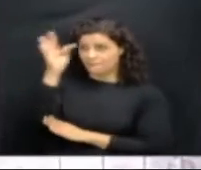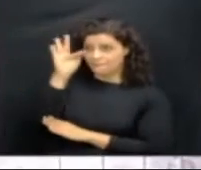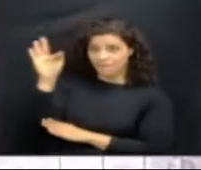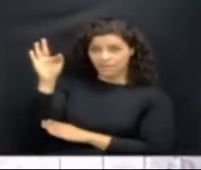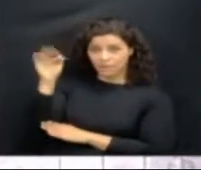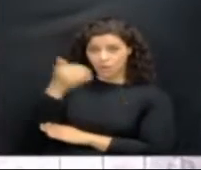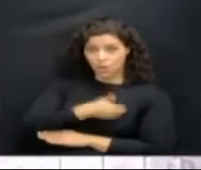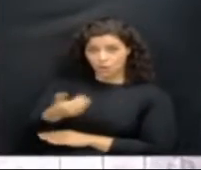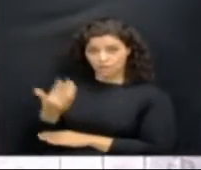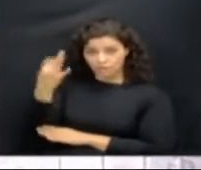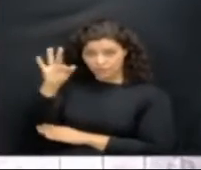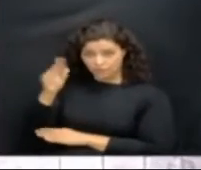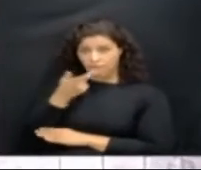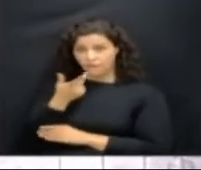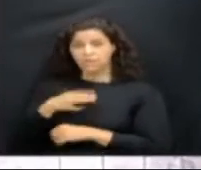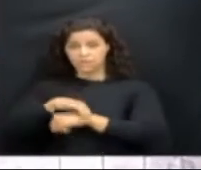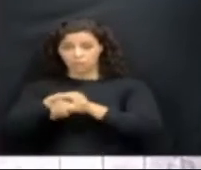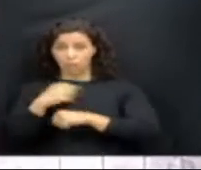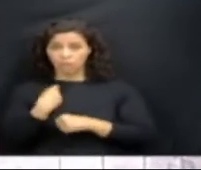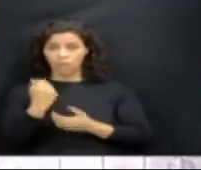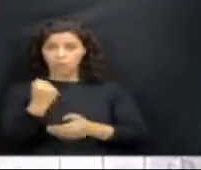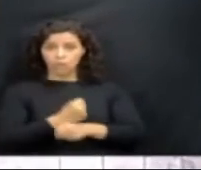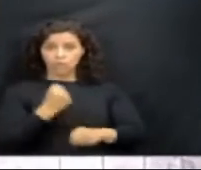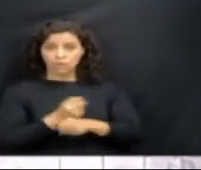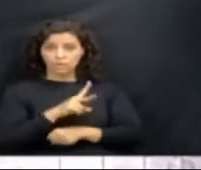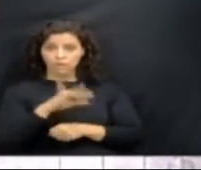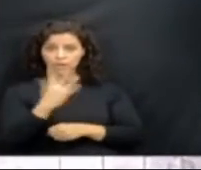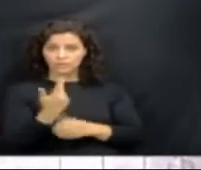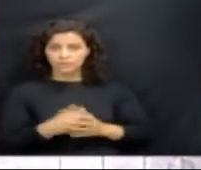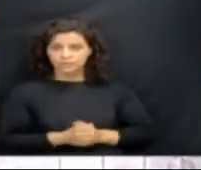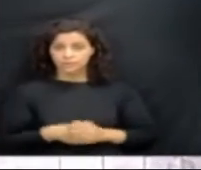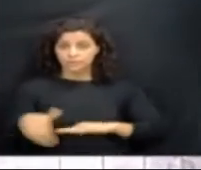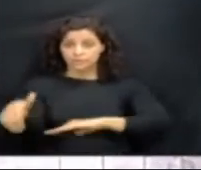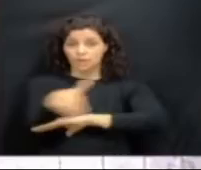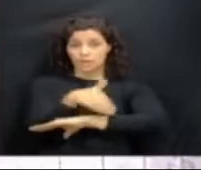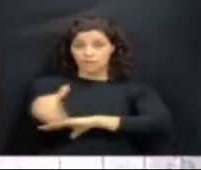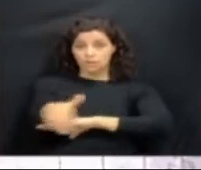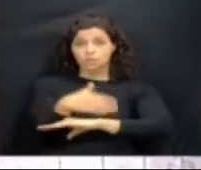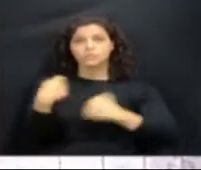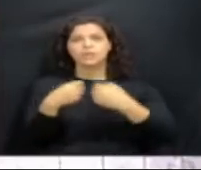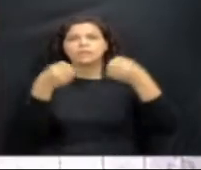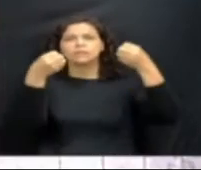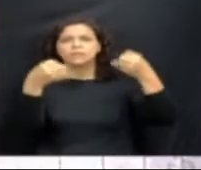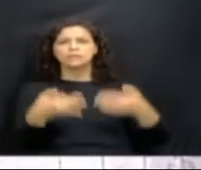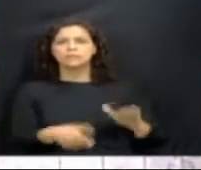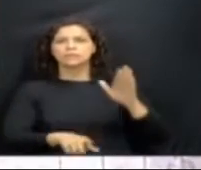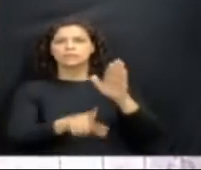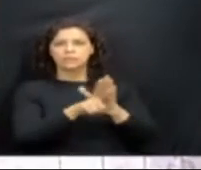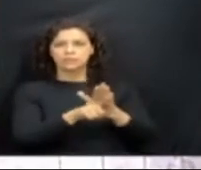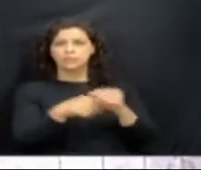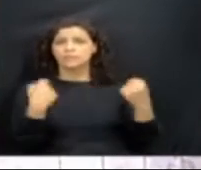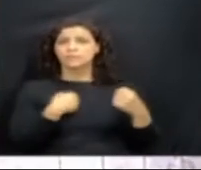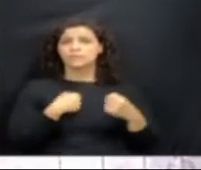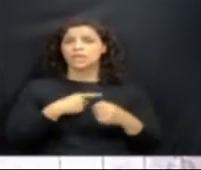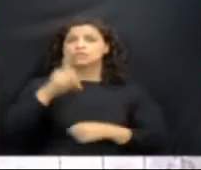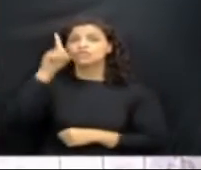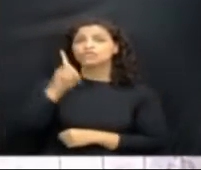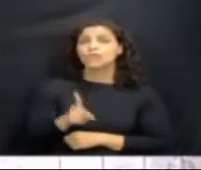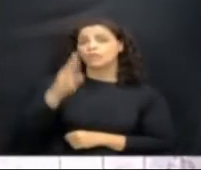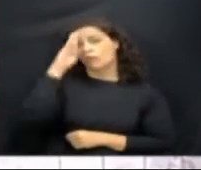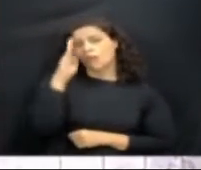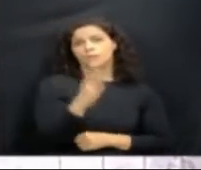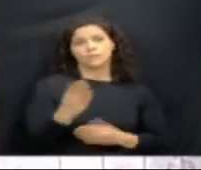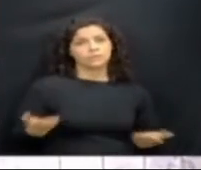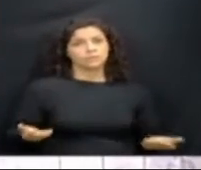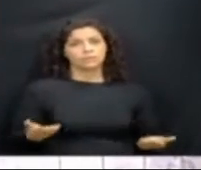Uma condicionante? As rodovias têm que estar descritas na lei. Princípio geral do direito,